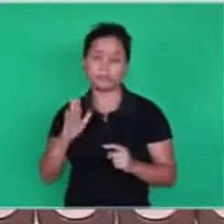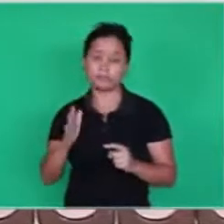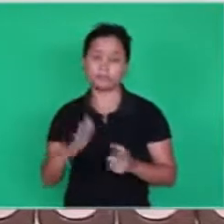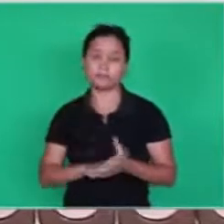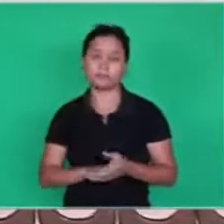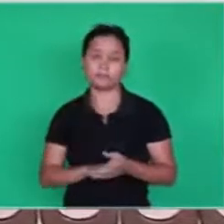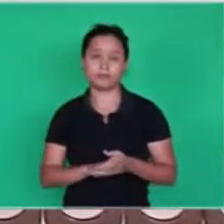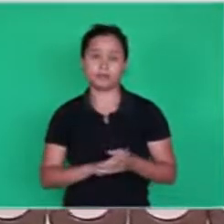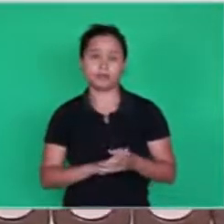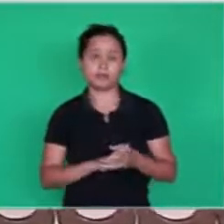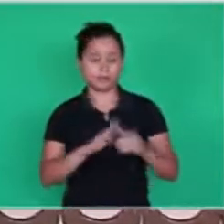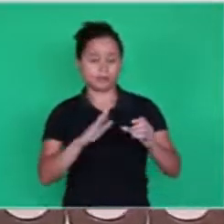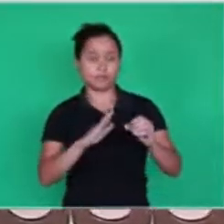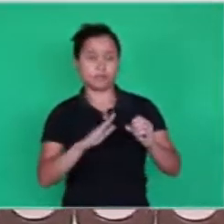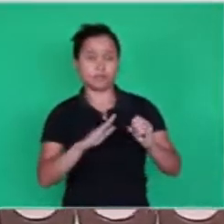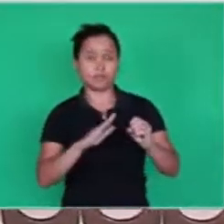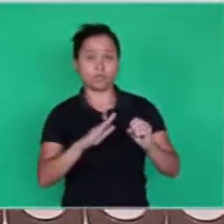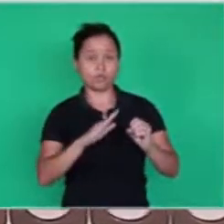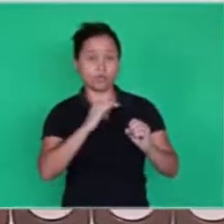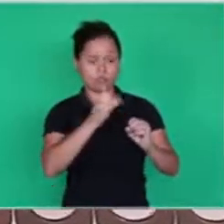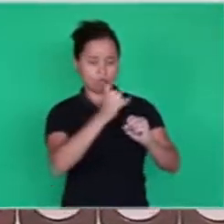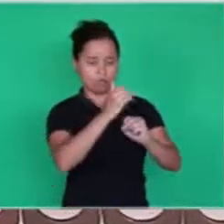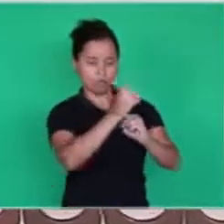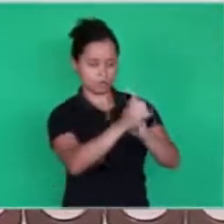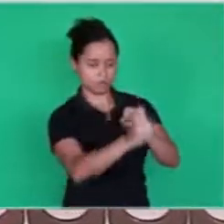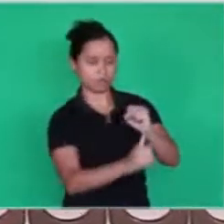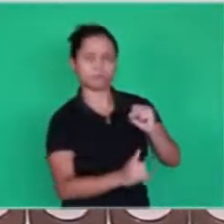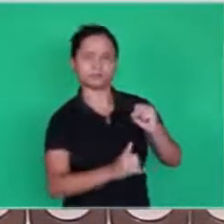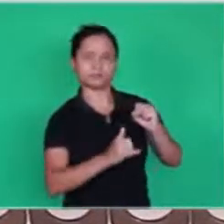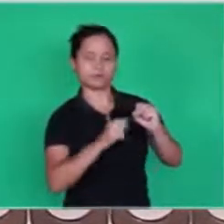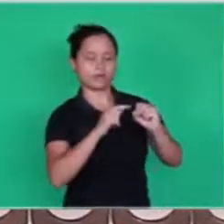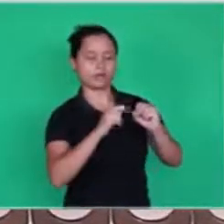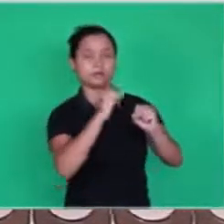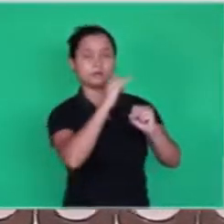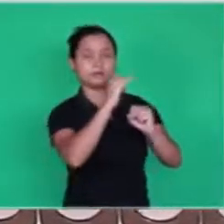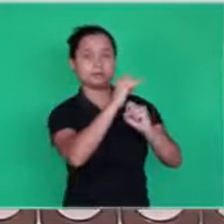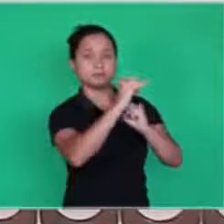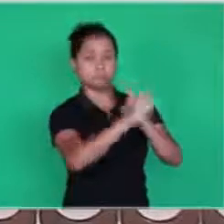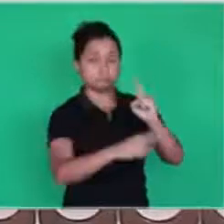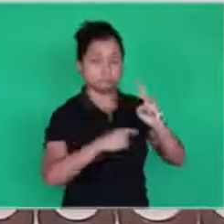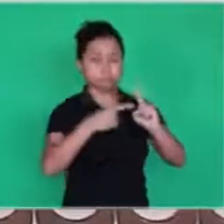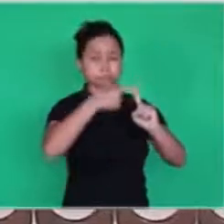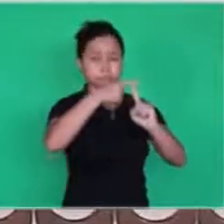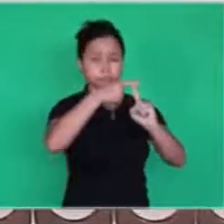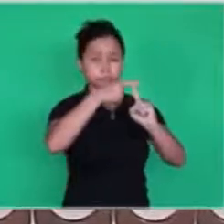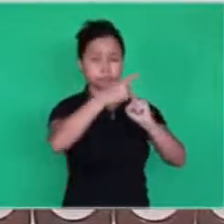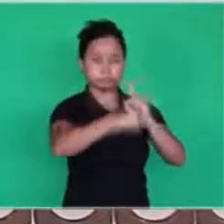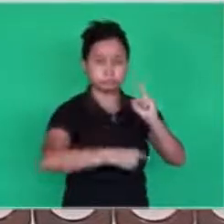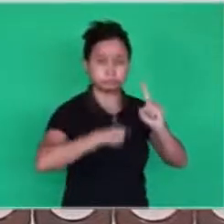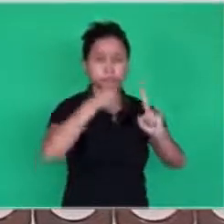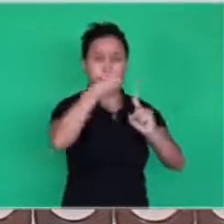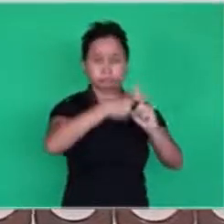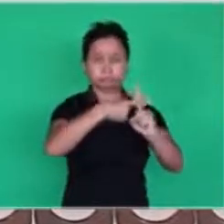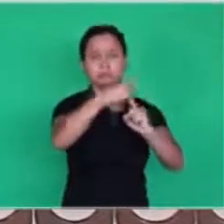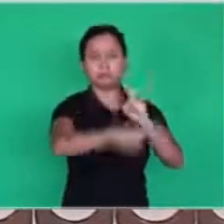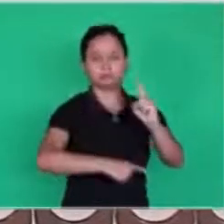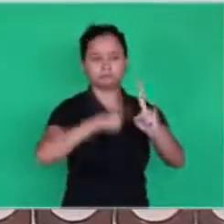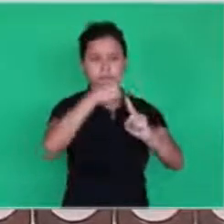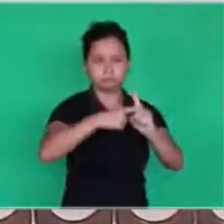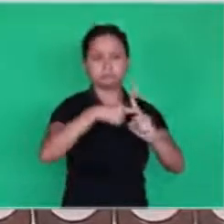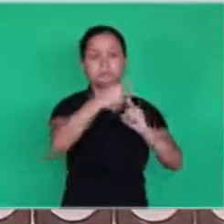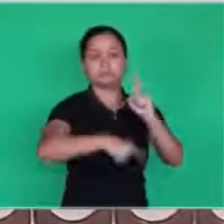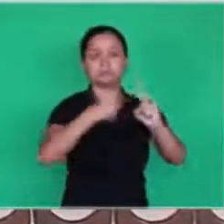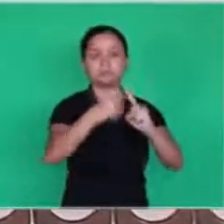em cima do núcleo do átomo. E dá bilhões de volta em milésimos de